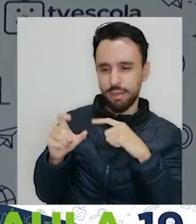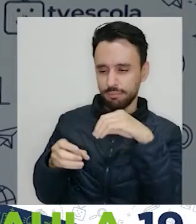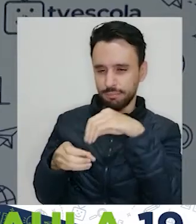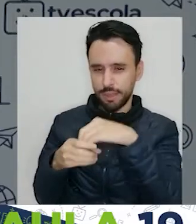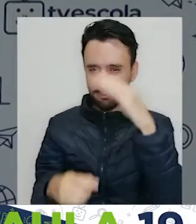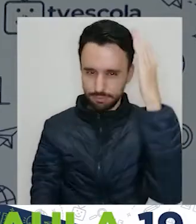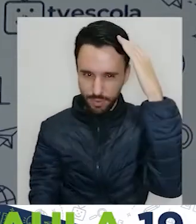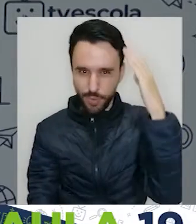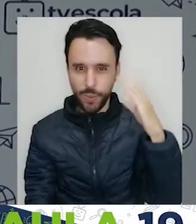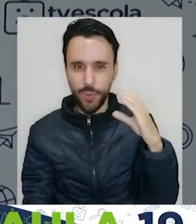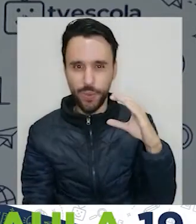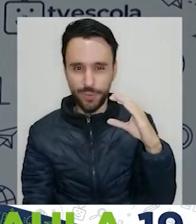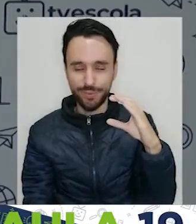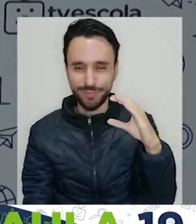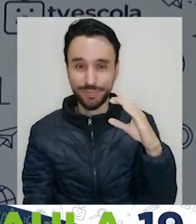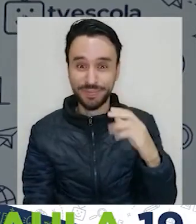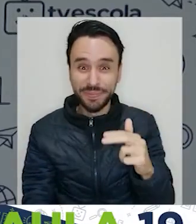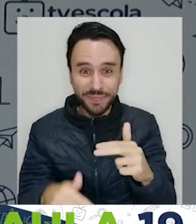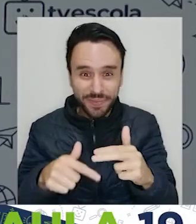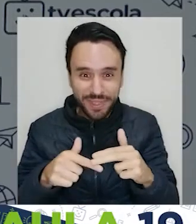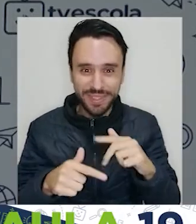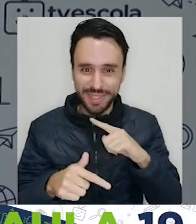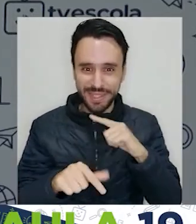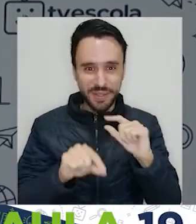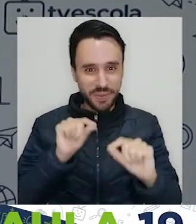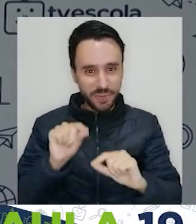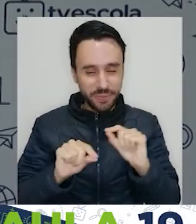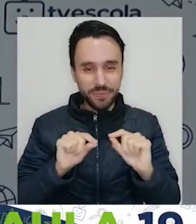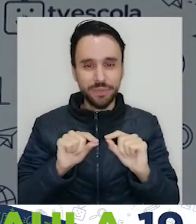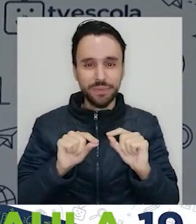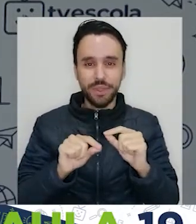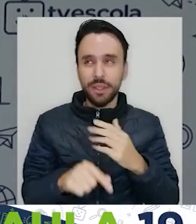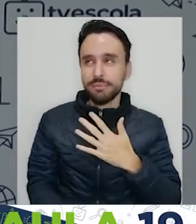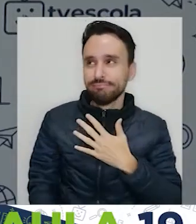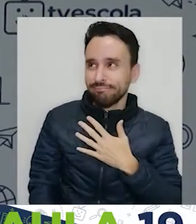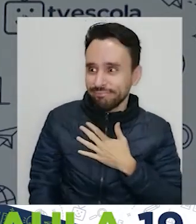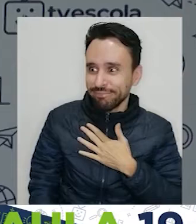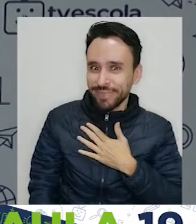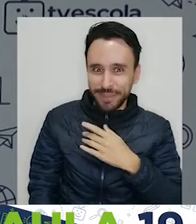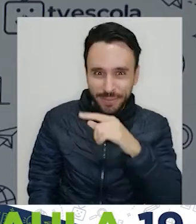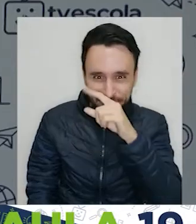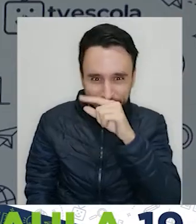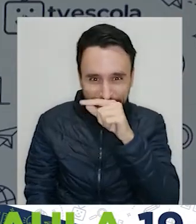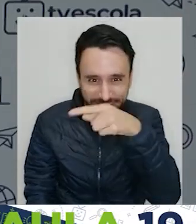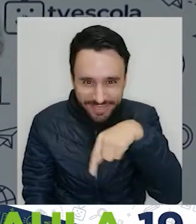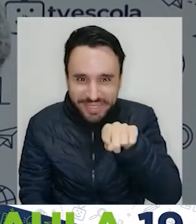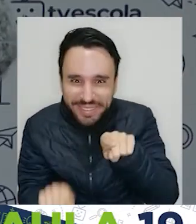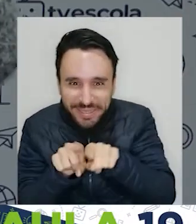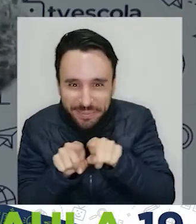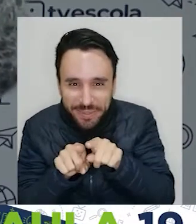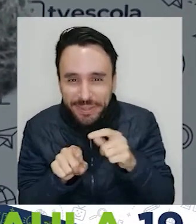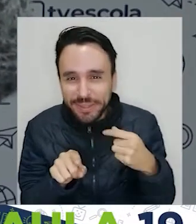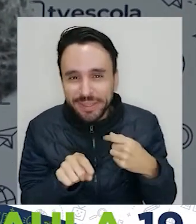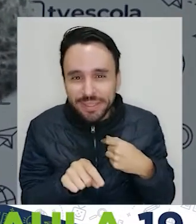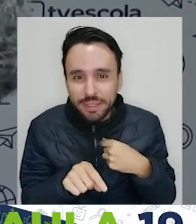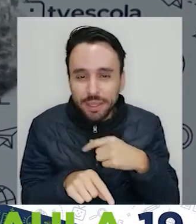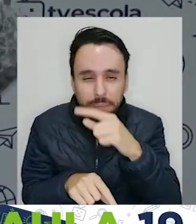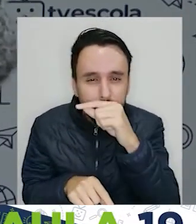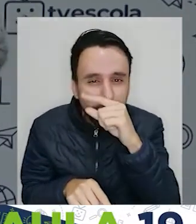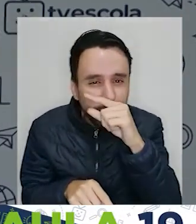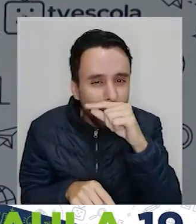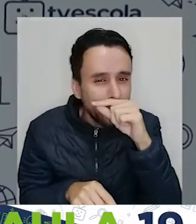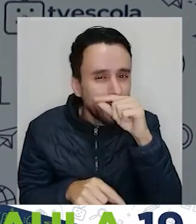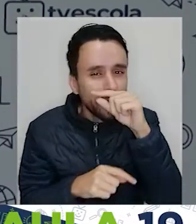cidade. Então, pensando nisso, eu gosto muito de passarinho. Vocês gostam? Eu adoro ouvir o canto